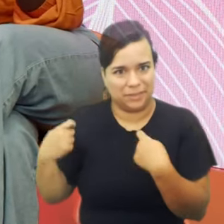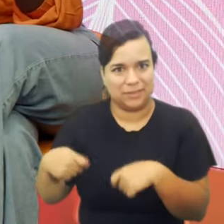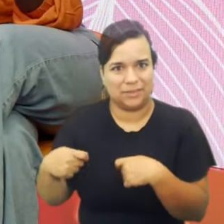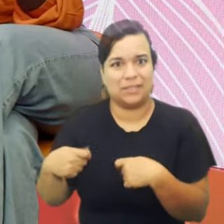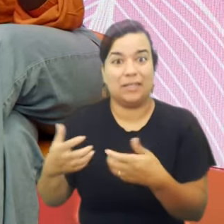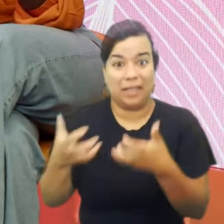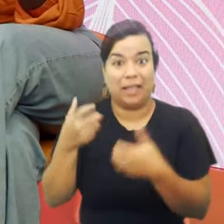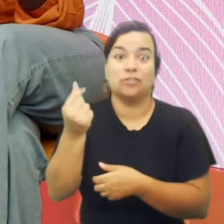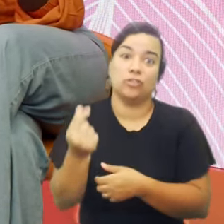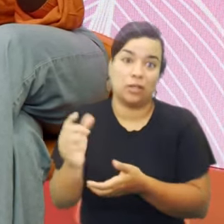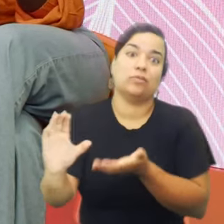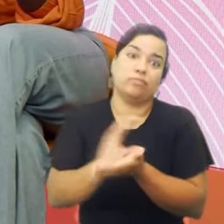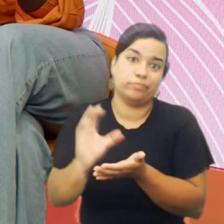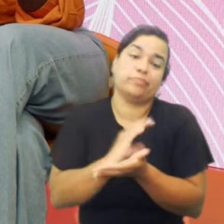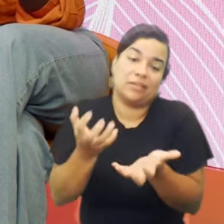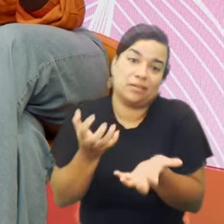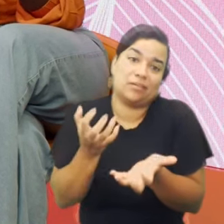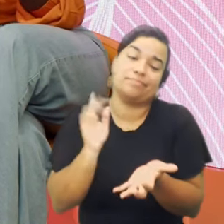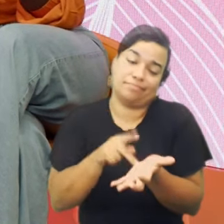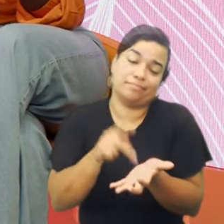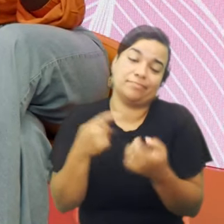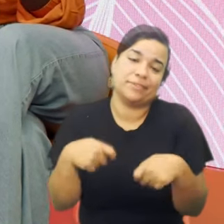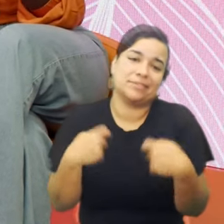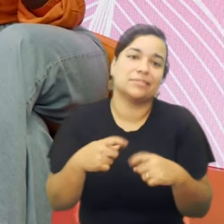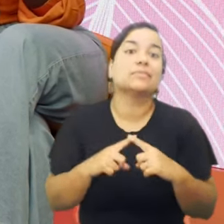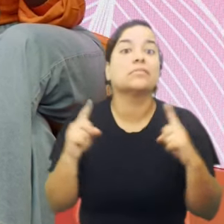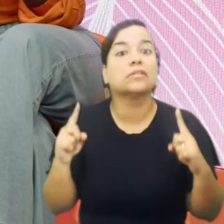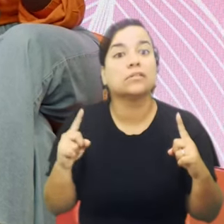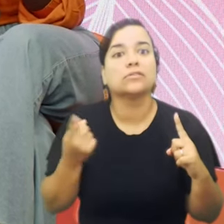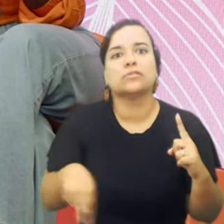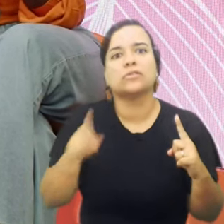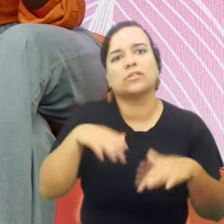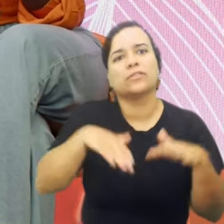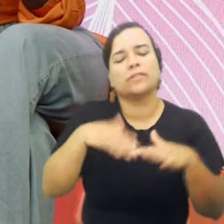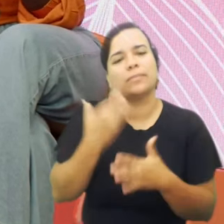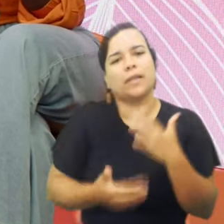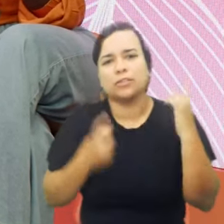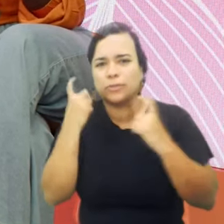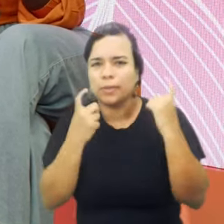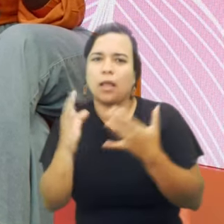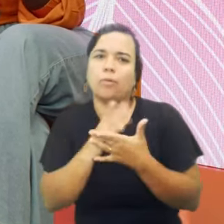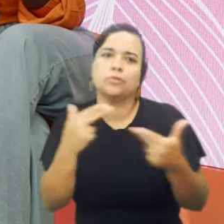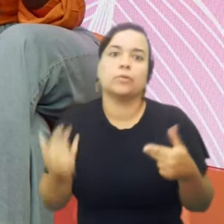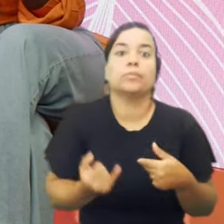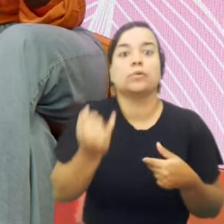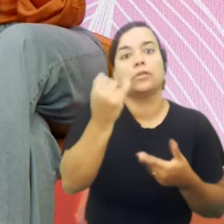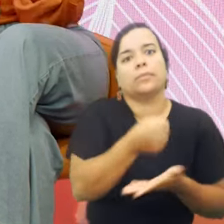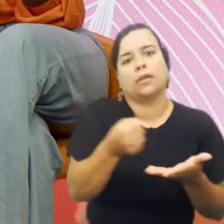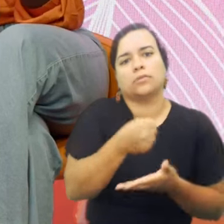verdade, a gente precisa ver o dinheiro entrando, e a gente perde a preocupação com algumas coisas